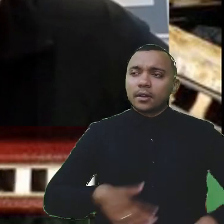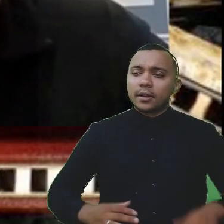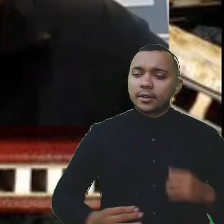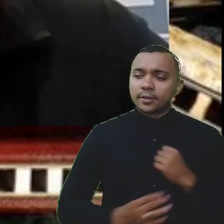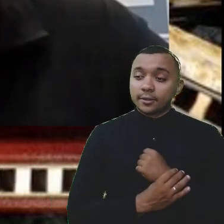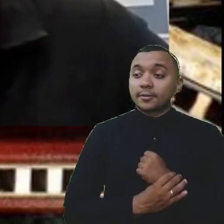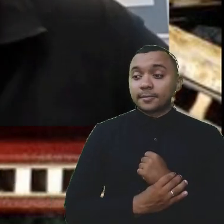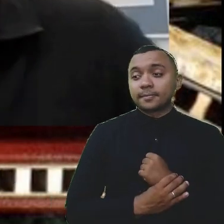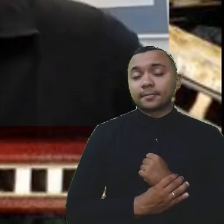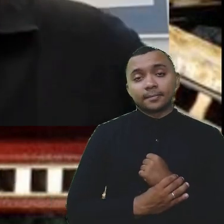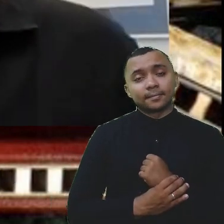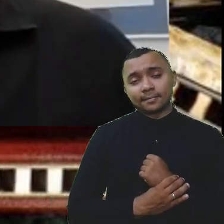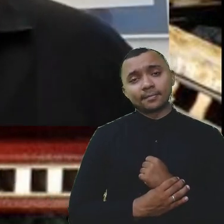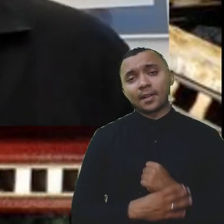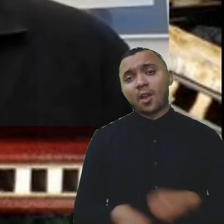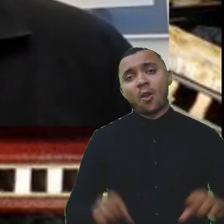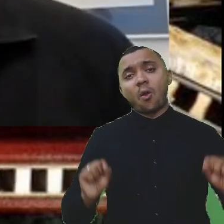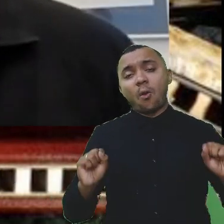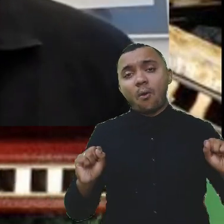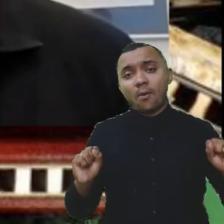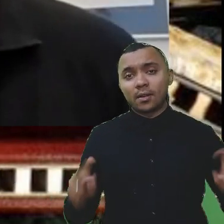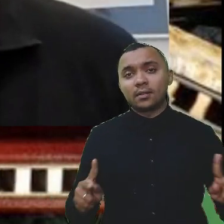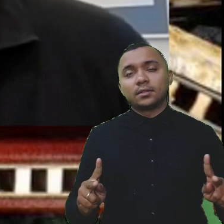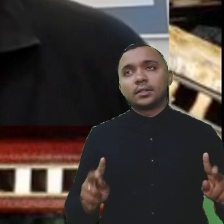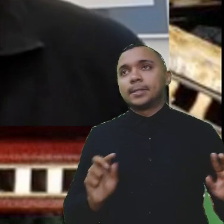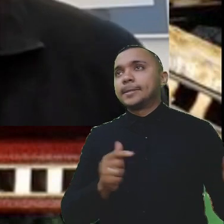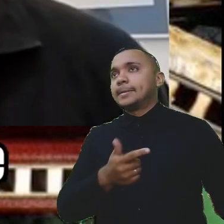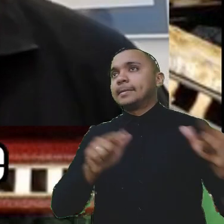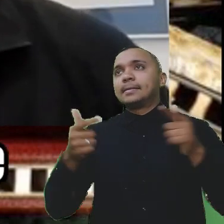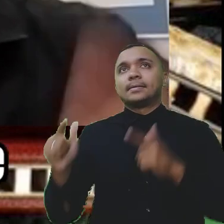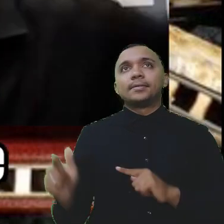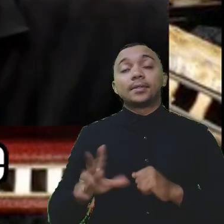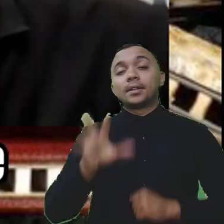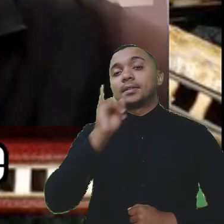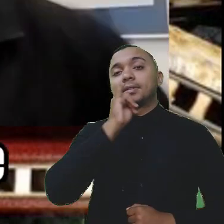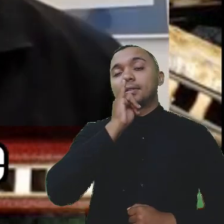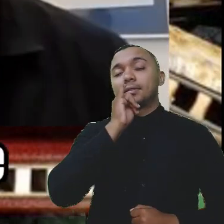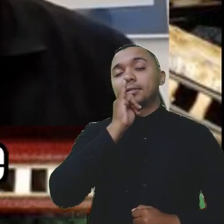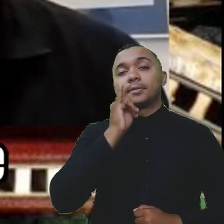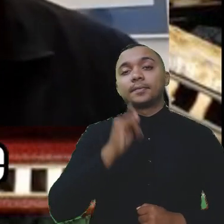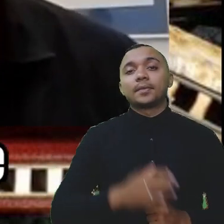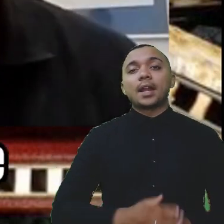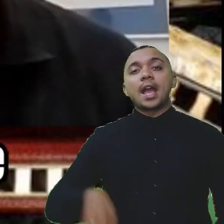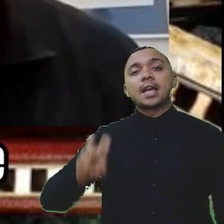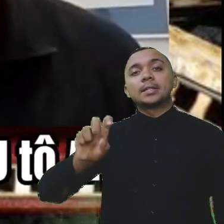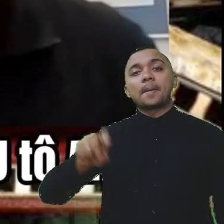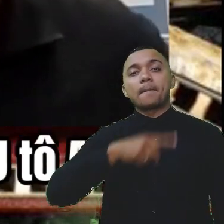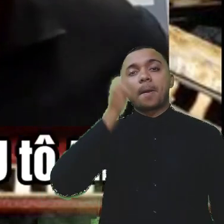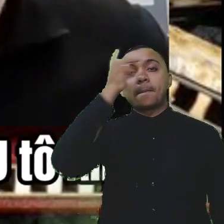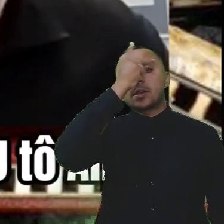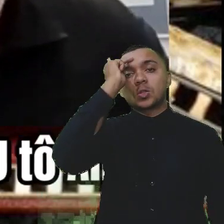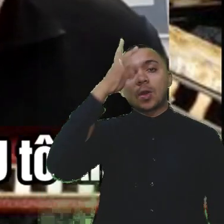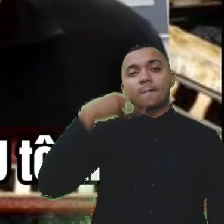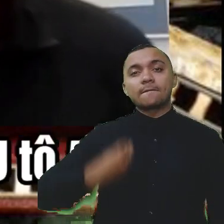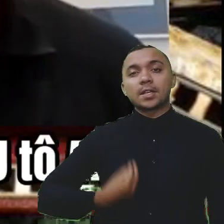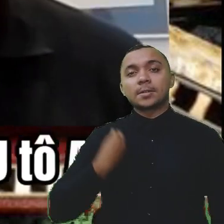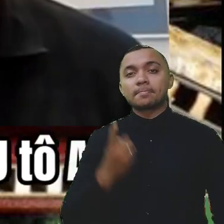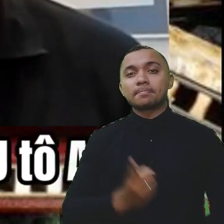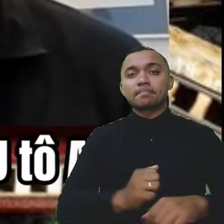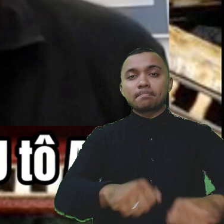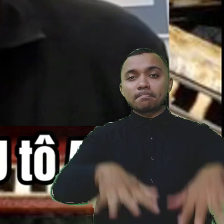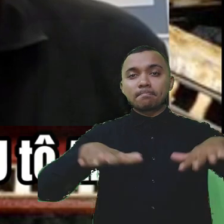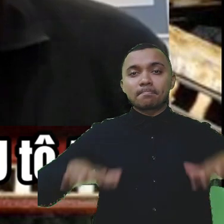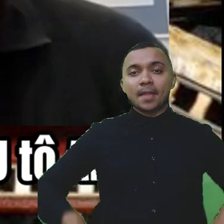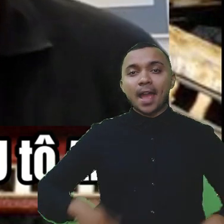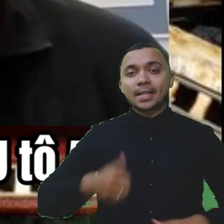Então, mas na boa, assim, sem nenhum, eu não tenho assim, chego ali, pô, tem 5.000 pessoas na minha frente, 120 pessoas atrás de